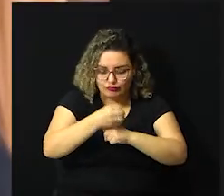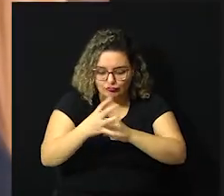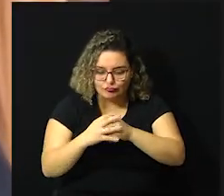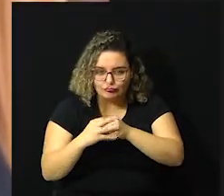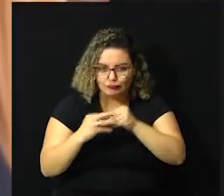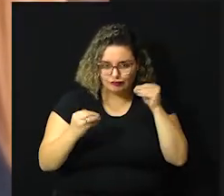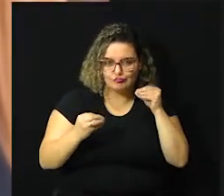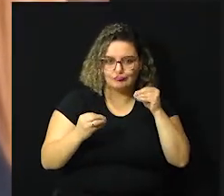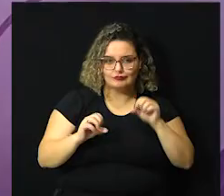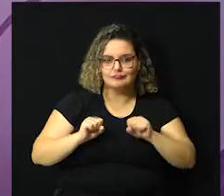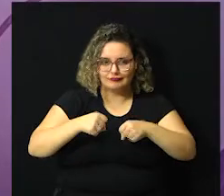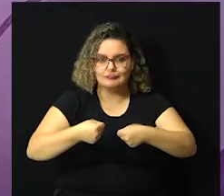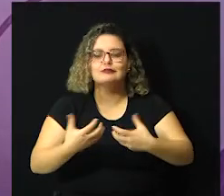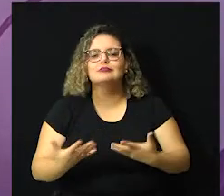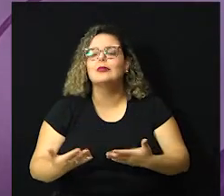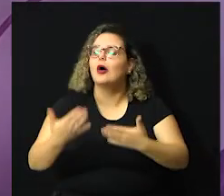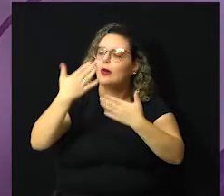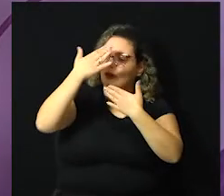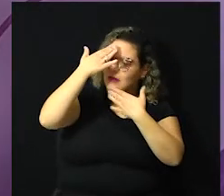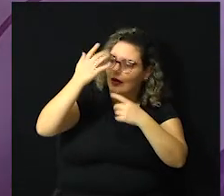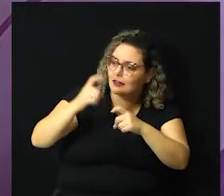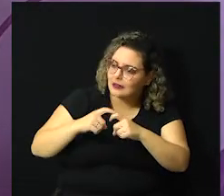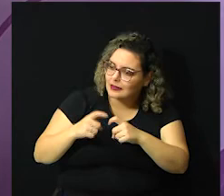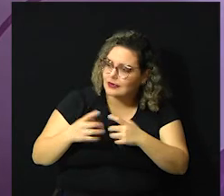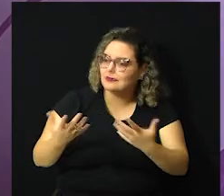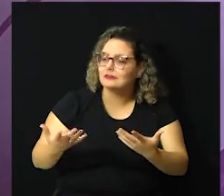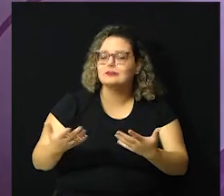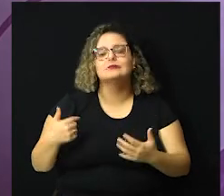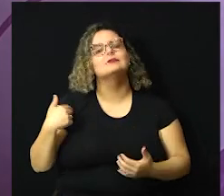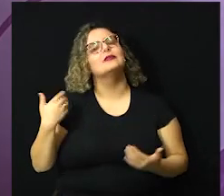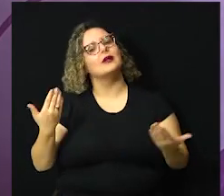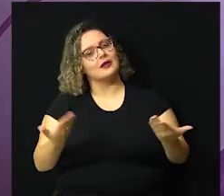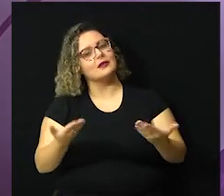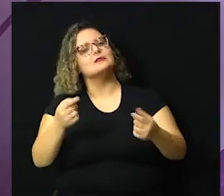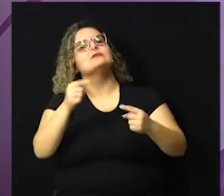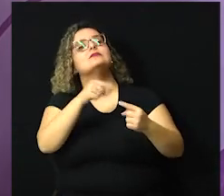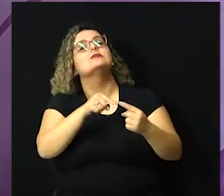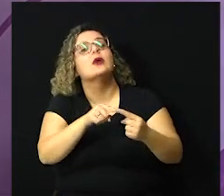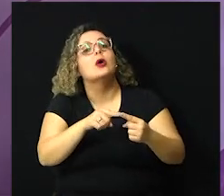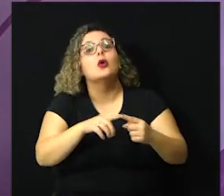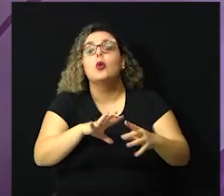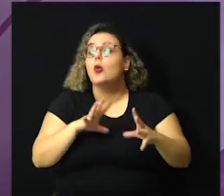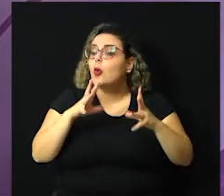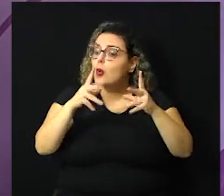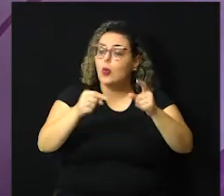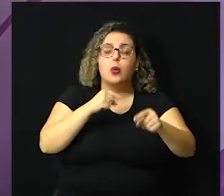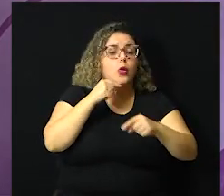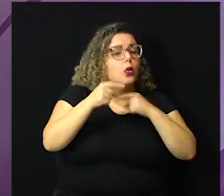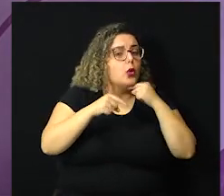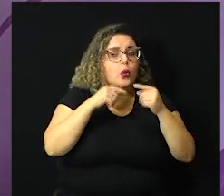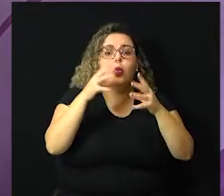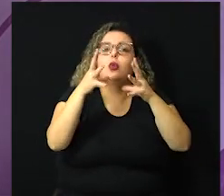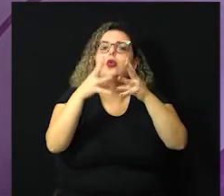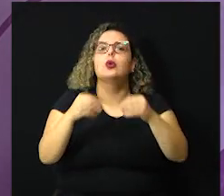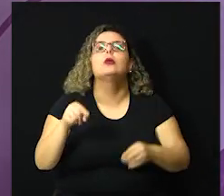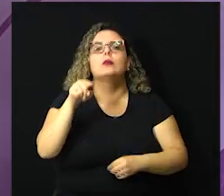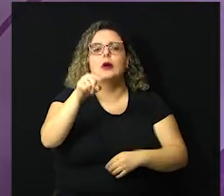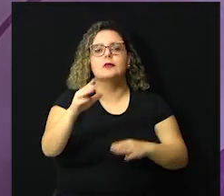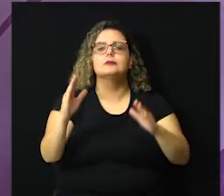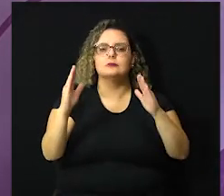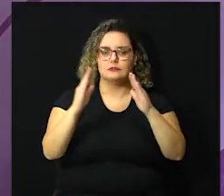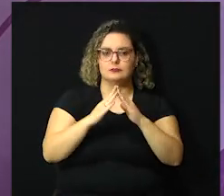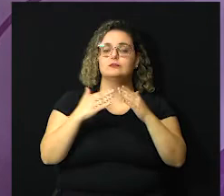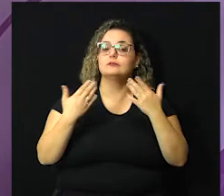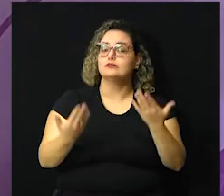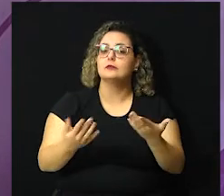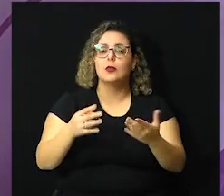defesa. Doutor, então, mais uma vez, muito obrigada. E é esse o nosso objetivo, tirar todas as dúvidas para você de casa referente